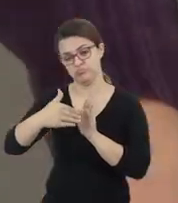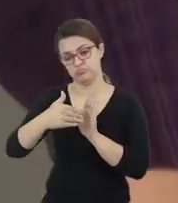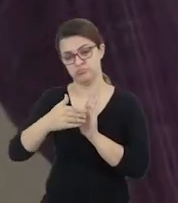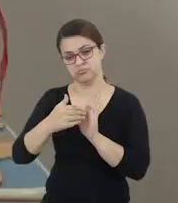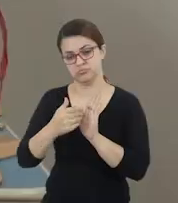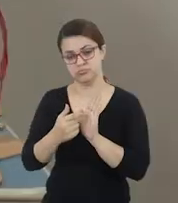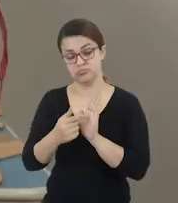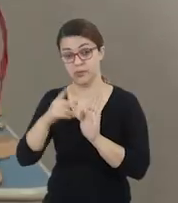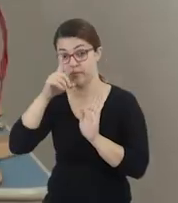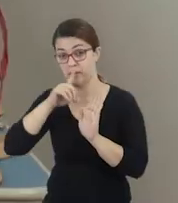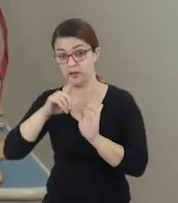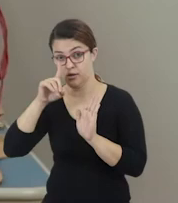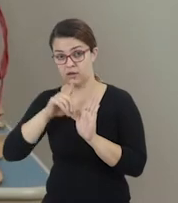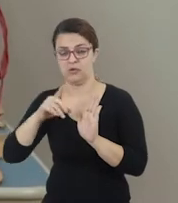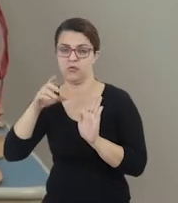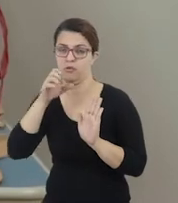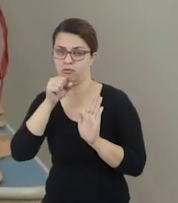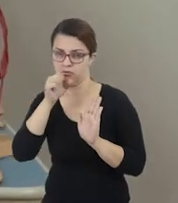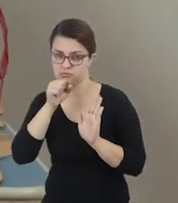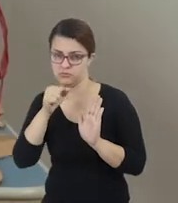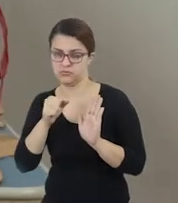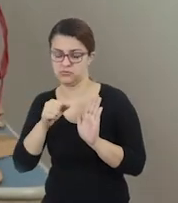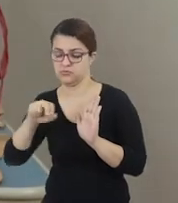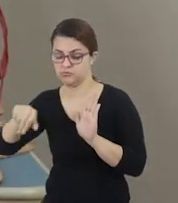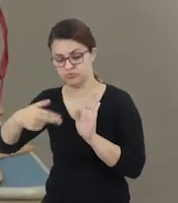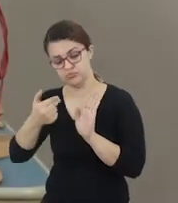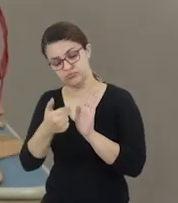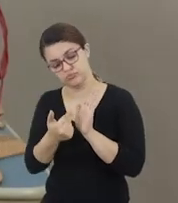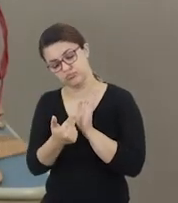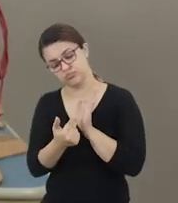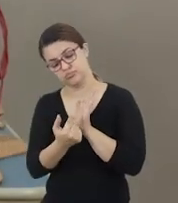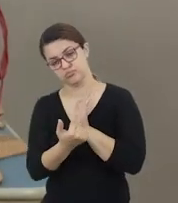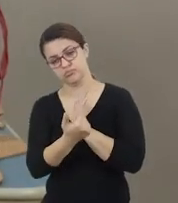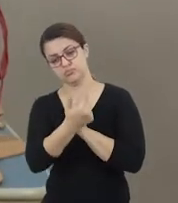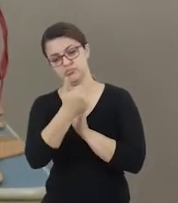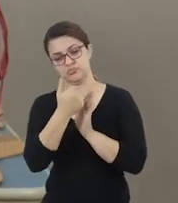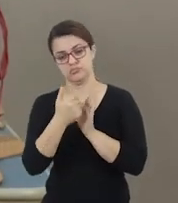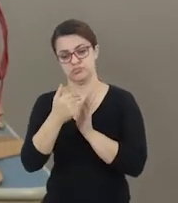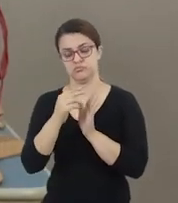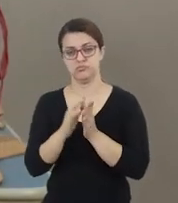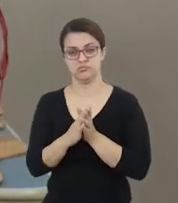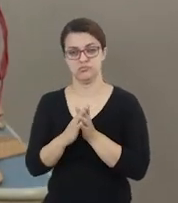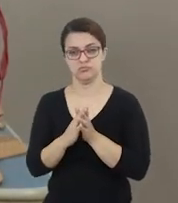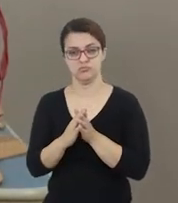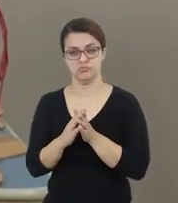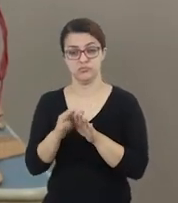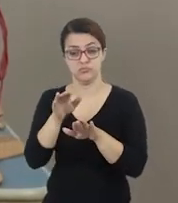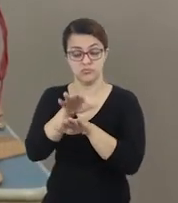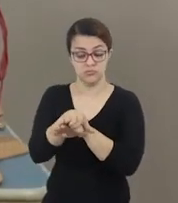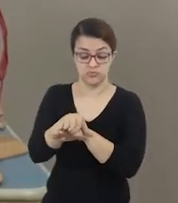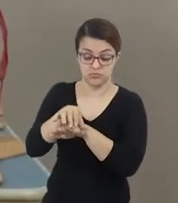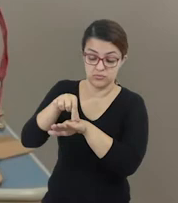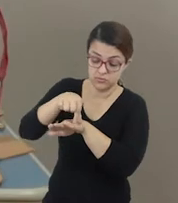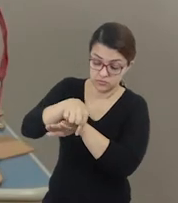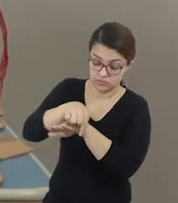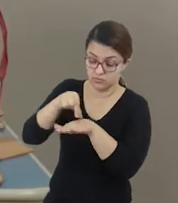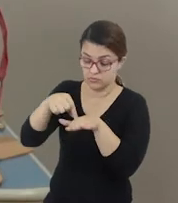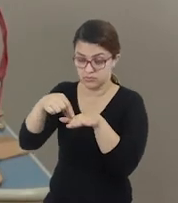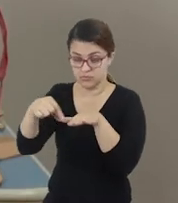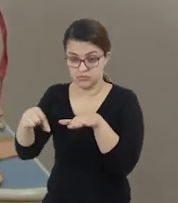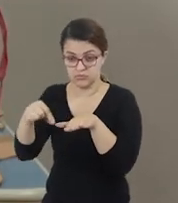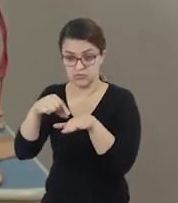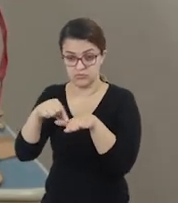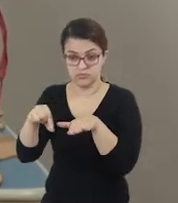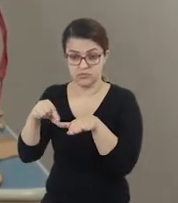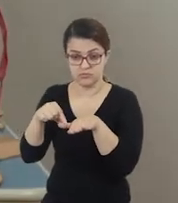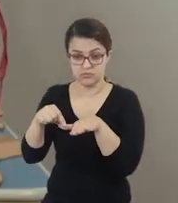placas amarelo, laranja, né? As patinhas dela vocês vão cortar como se fossem bananinhas, olha